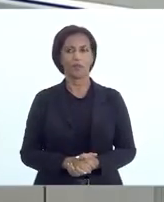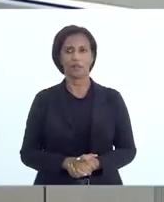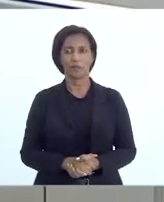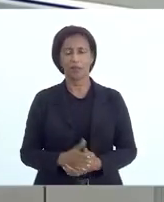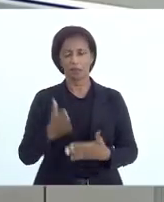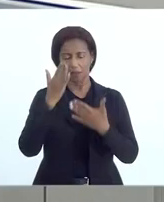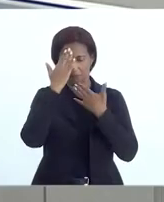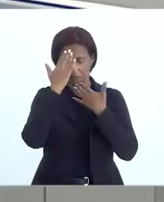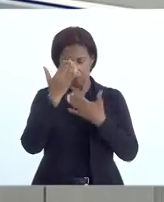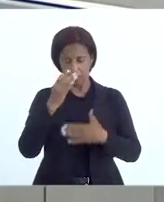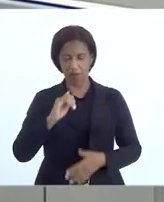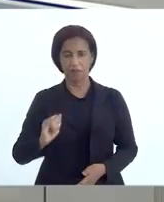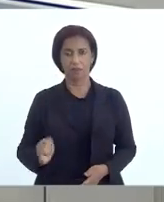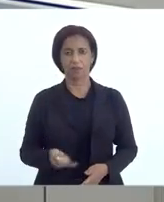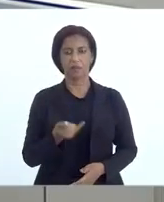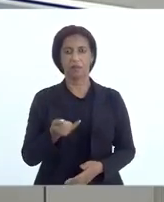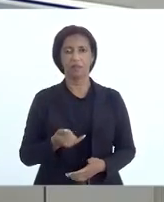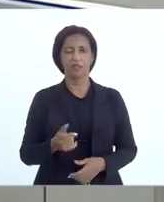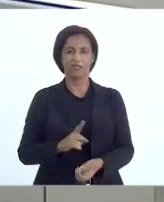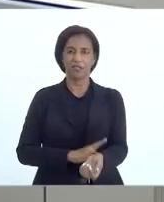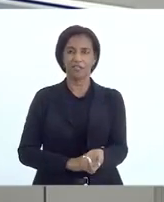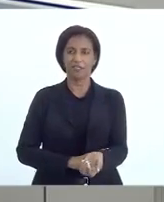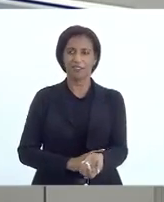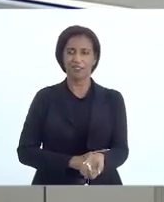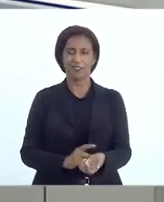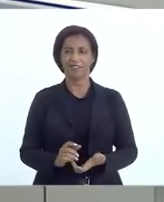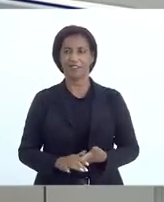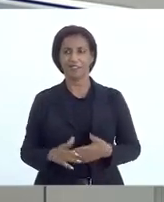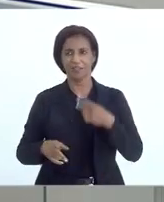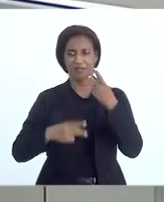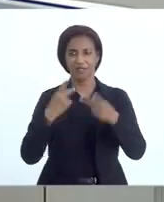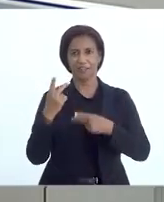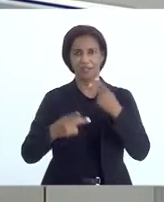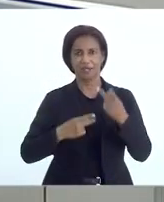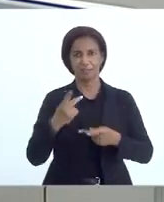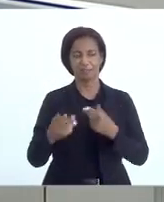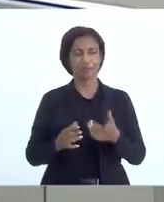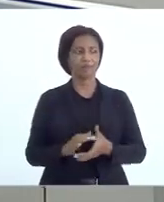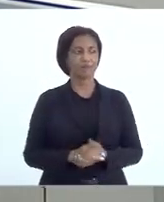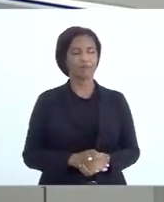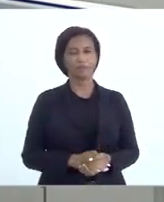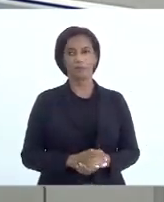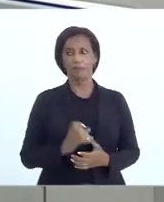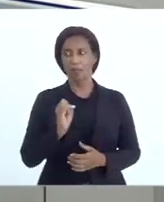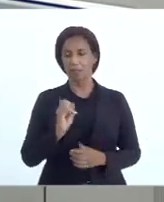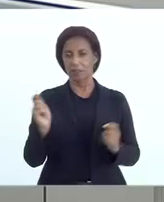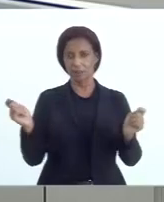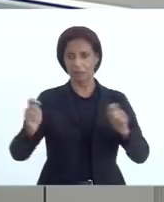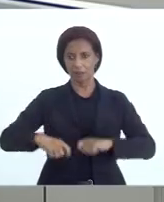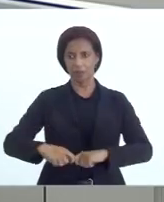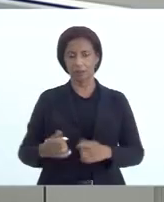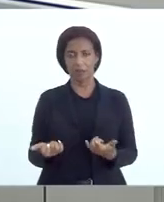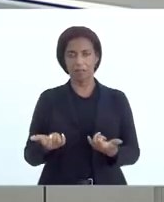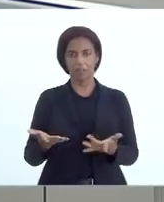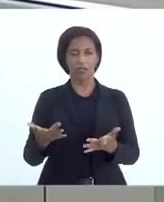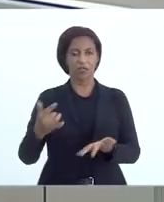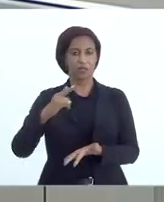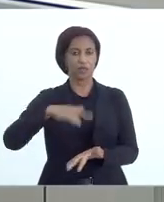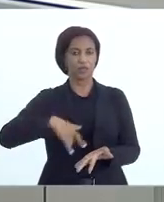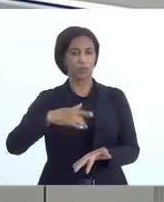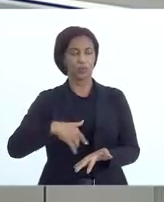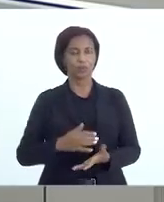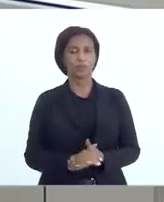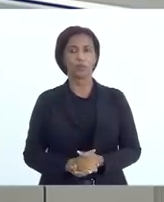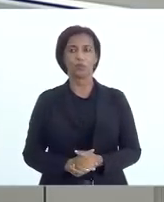tá bom queria agradecer oportunidade gente fica um pouco de nervoso que de falar e se possível deixar aqui esse